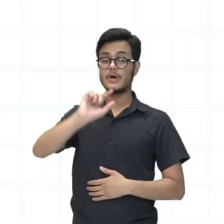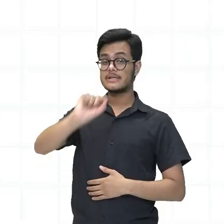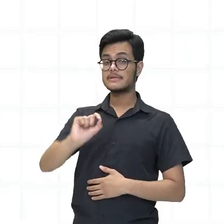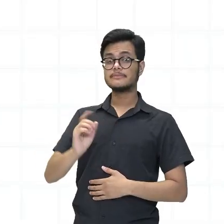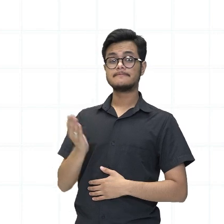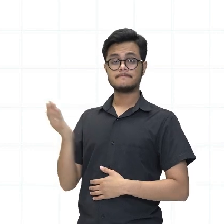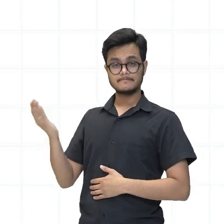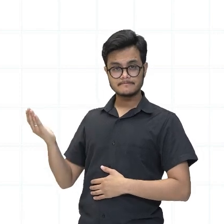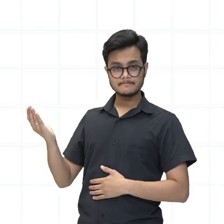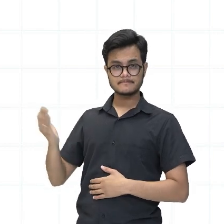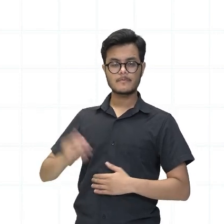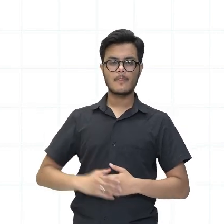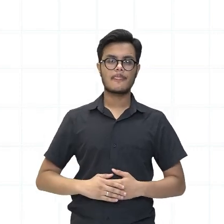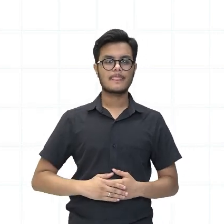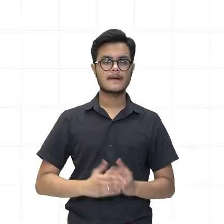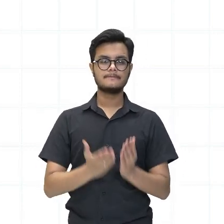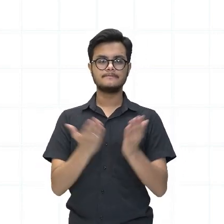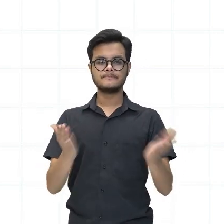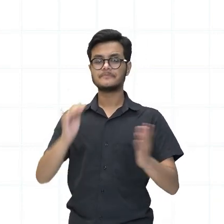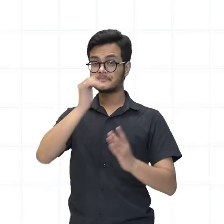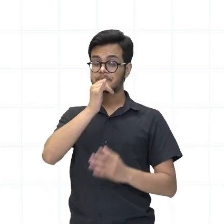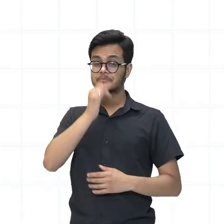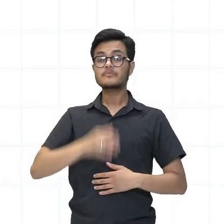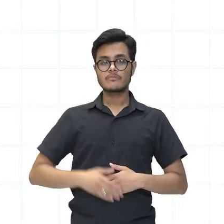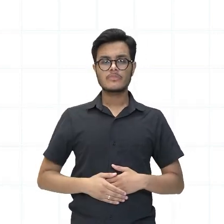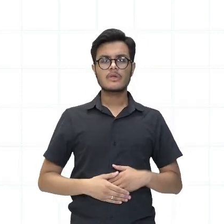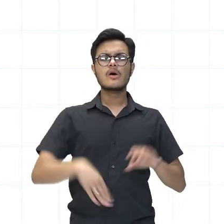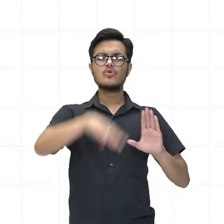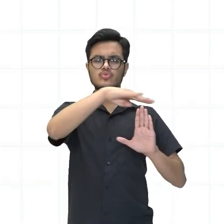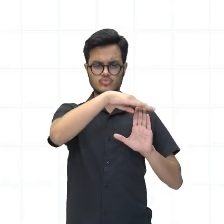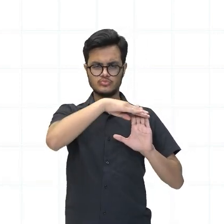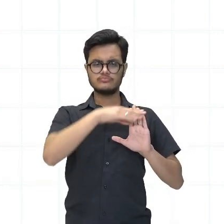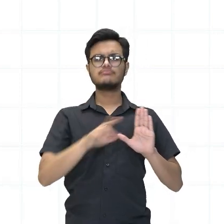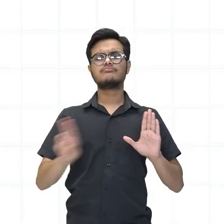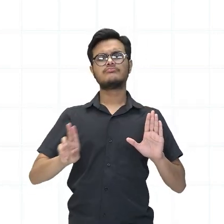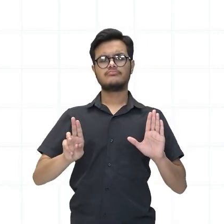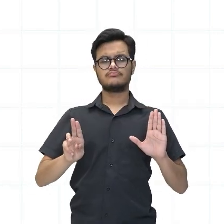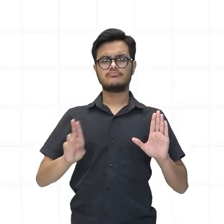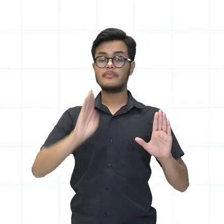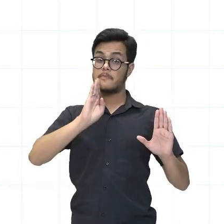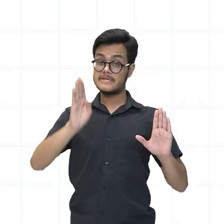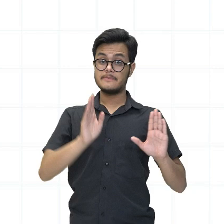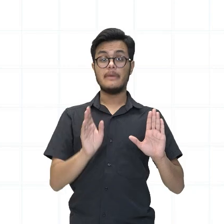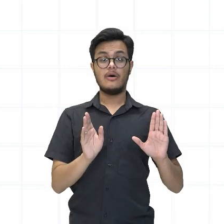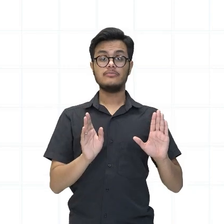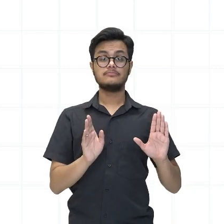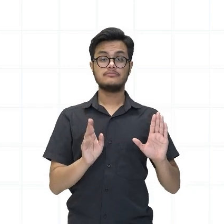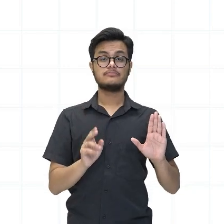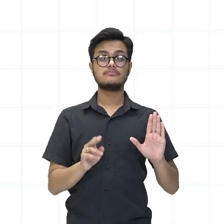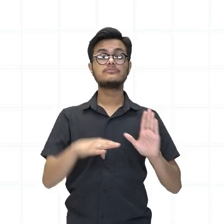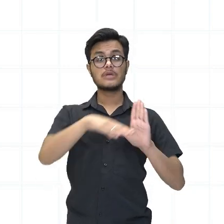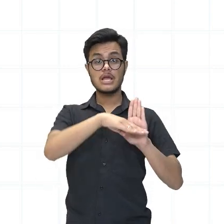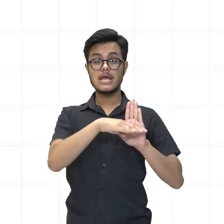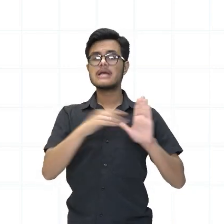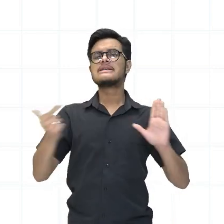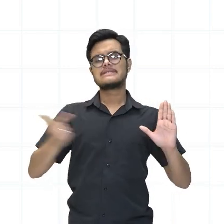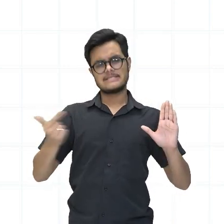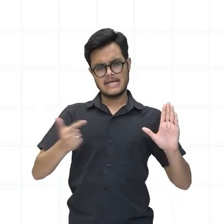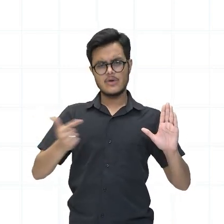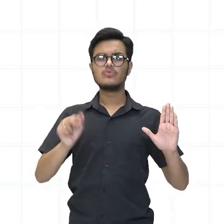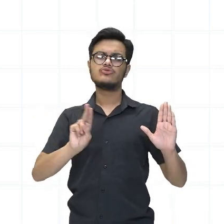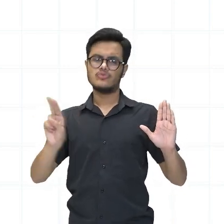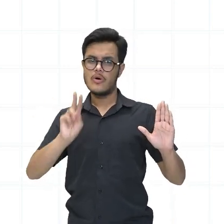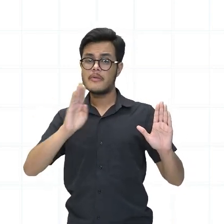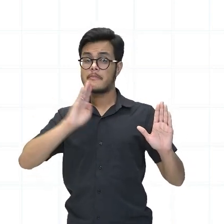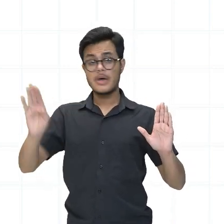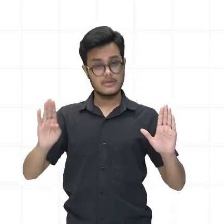aí. Olha só. Então, ela costuma apresentar título, subtítulo, que vem complementar muitas vezes o título,